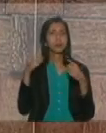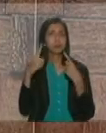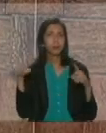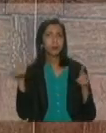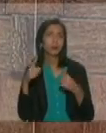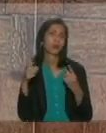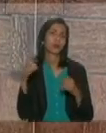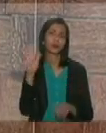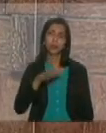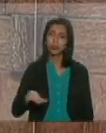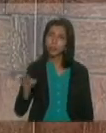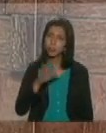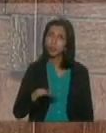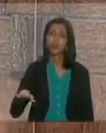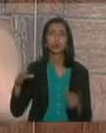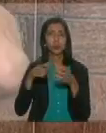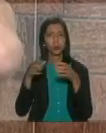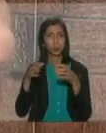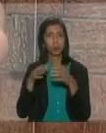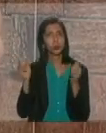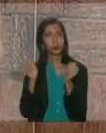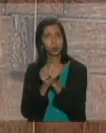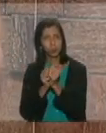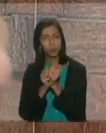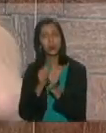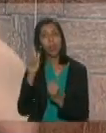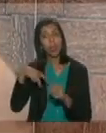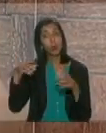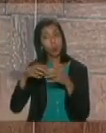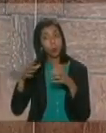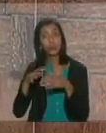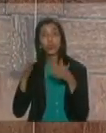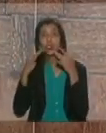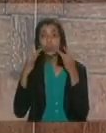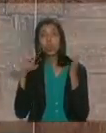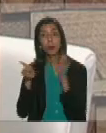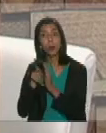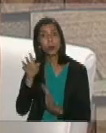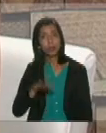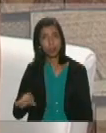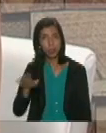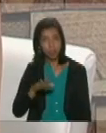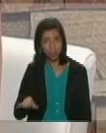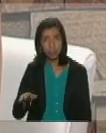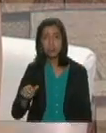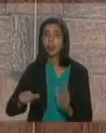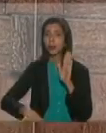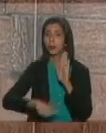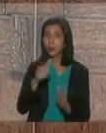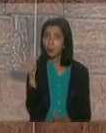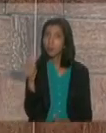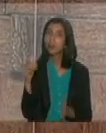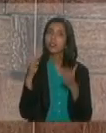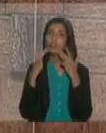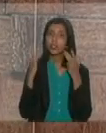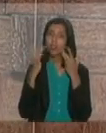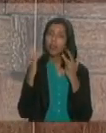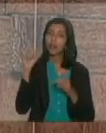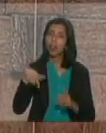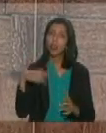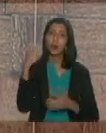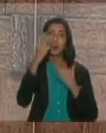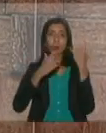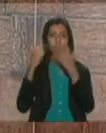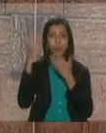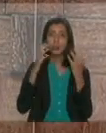musical infantil, muito nesse grupo, né? Que era um grupo de teatro infantil. Você lembra a primeira peça que você fez? O Viravesso, que era um musical infantil escrito